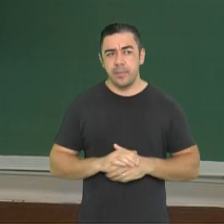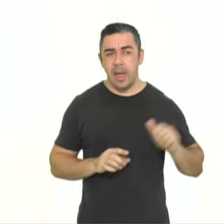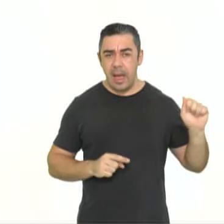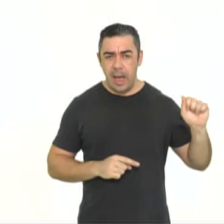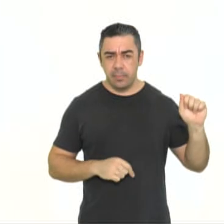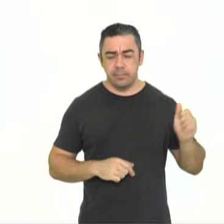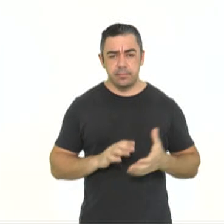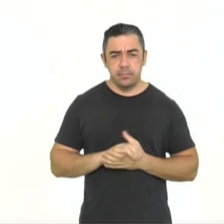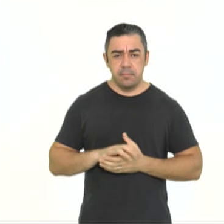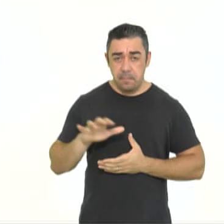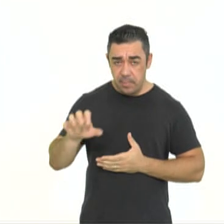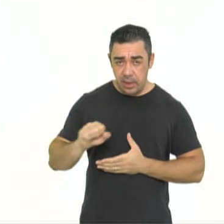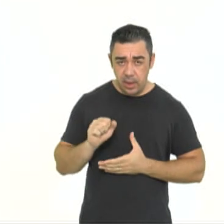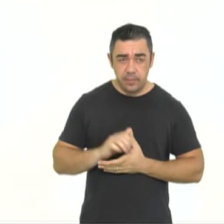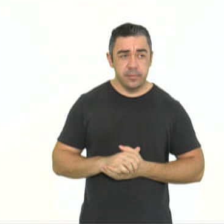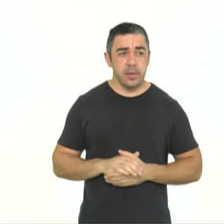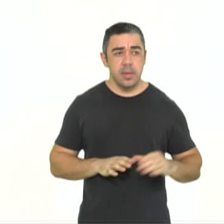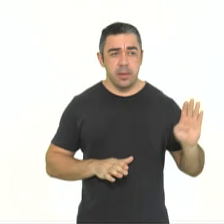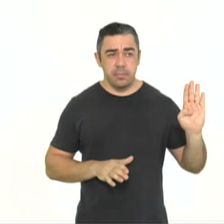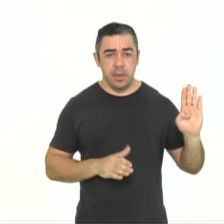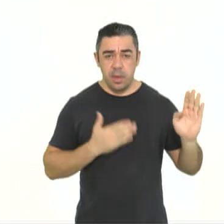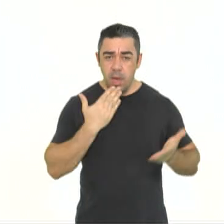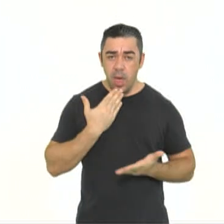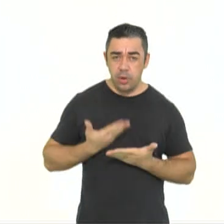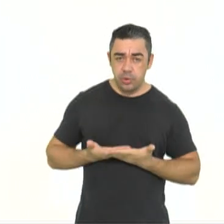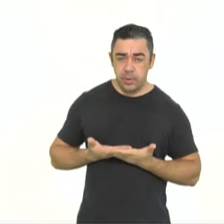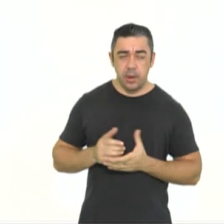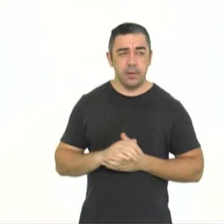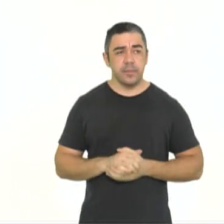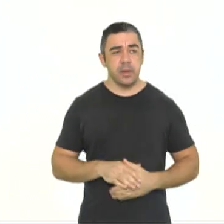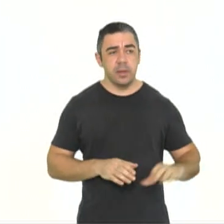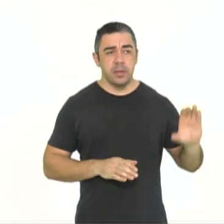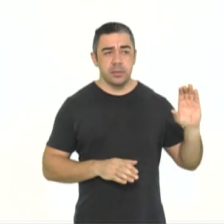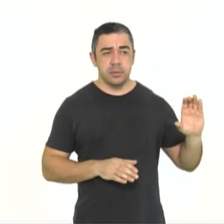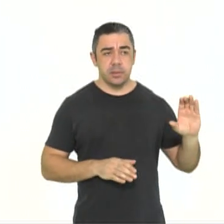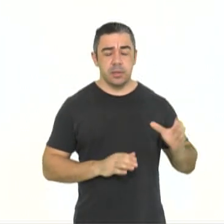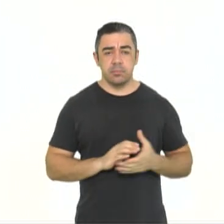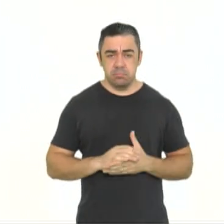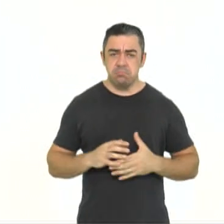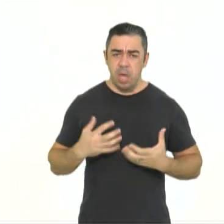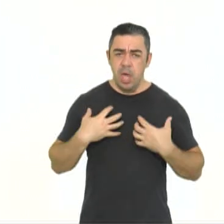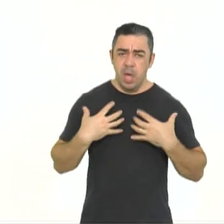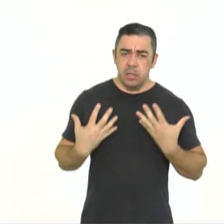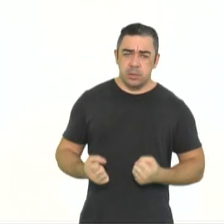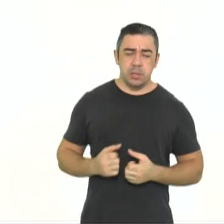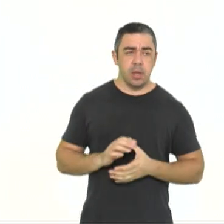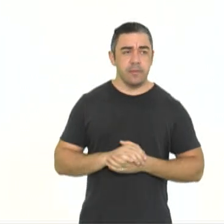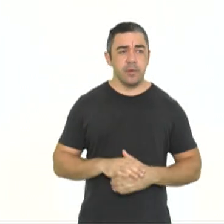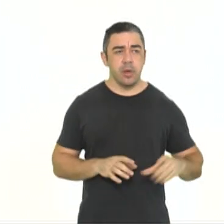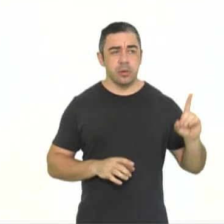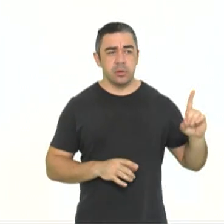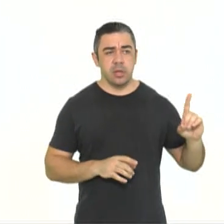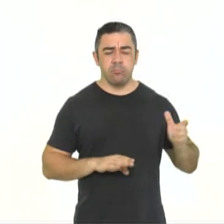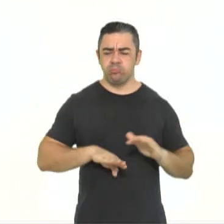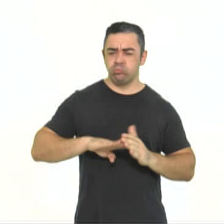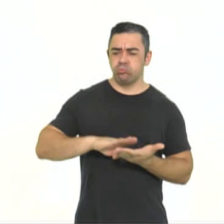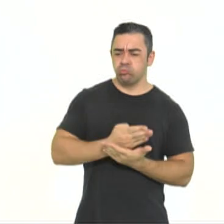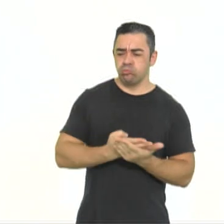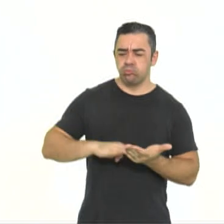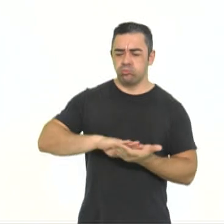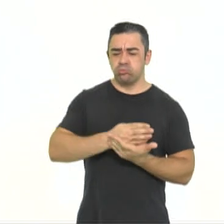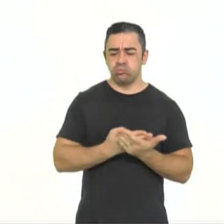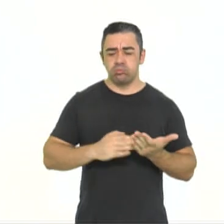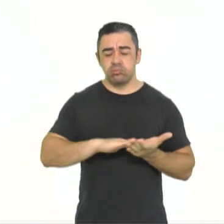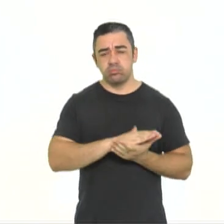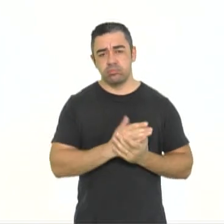A, pegava; letra B, admirava; letra C, contentava; ou letra D, incomodava.